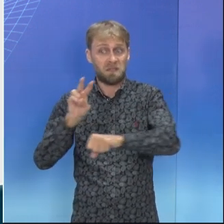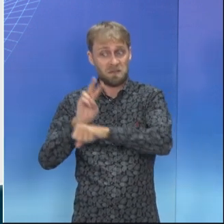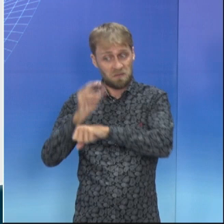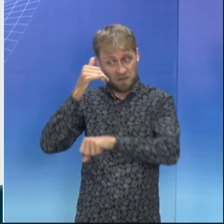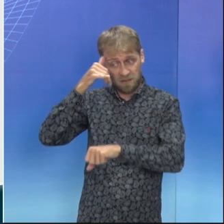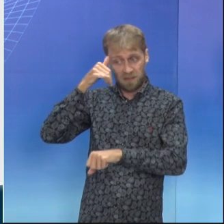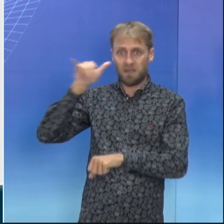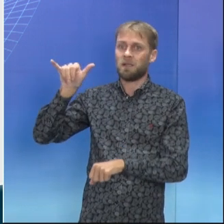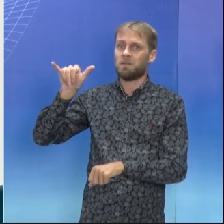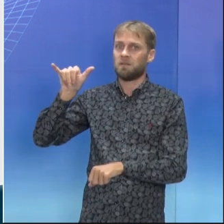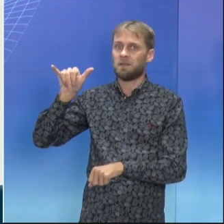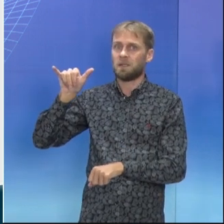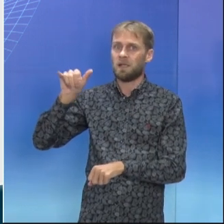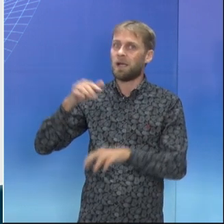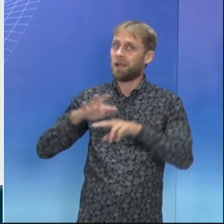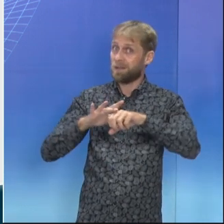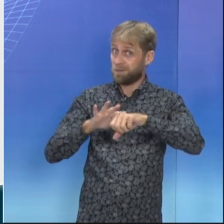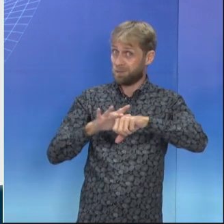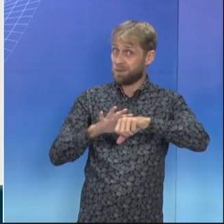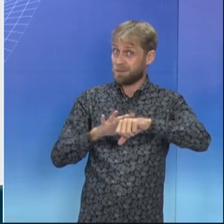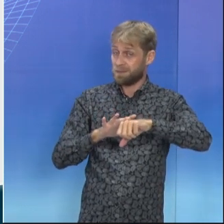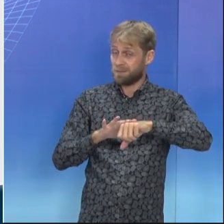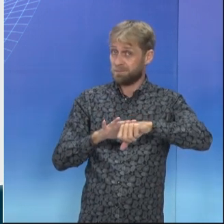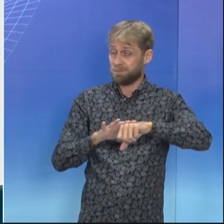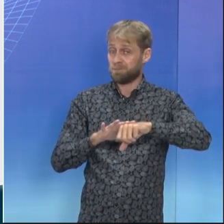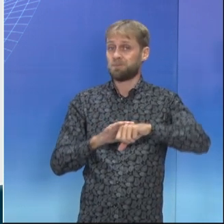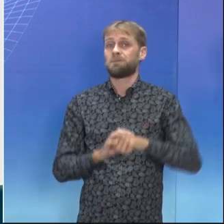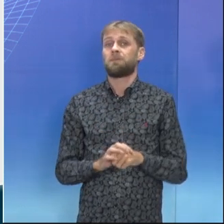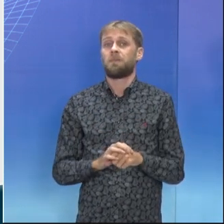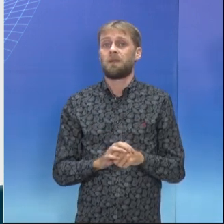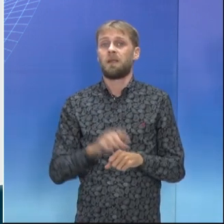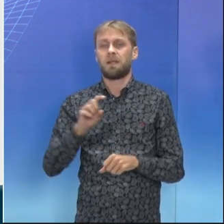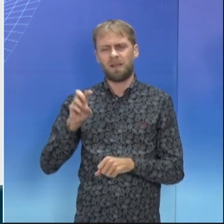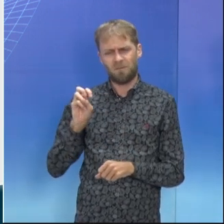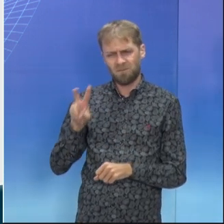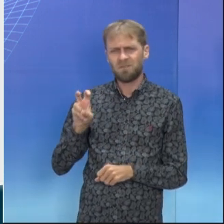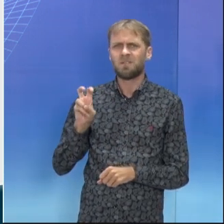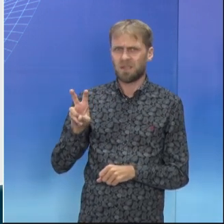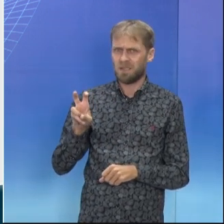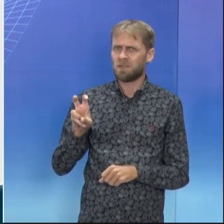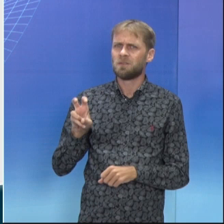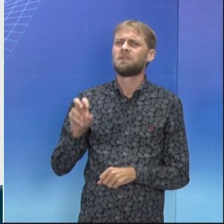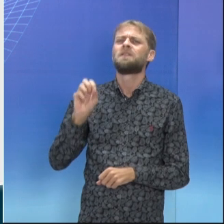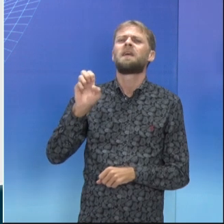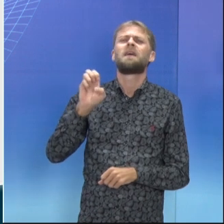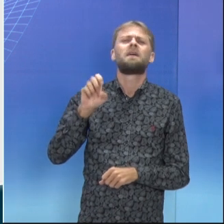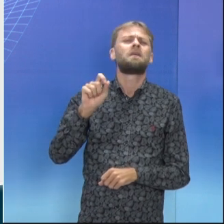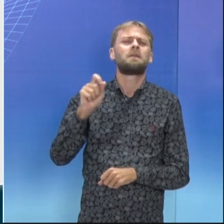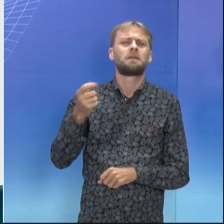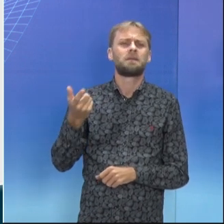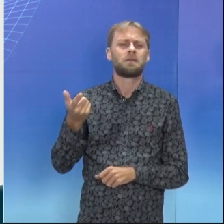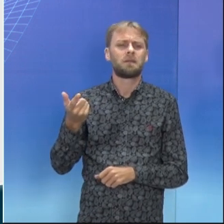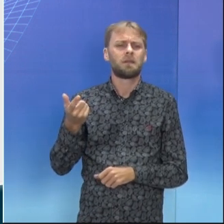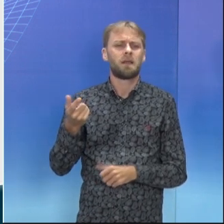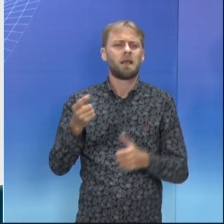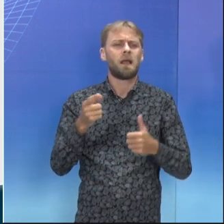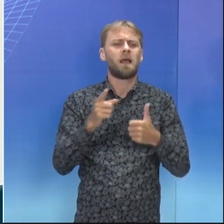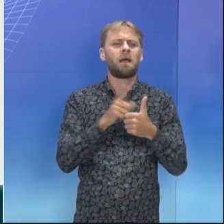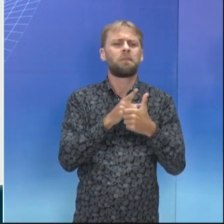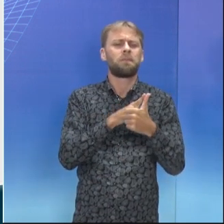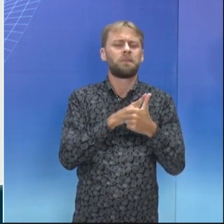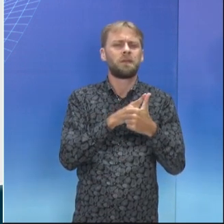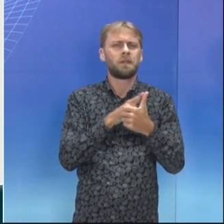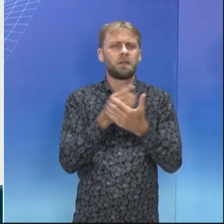e a prevenção do papiloma humano. A autora informa aos leitores que esse vírus é, letra